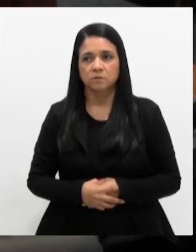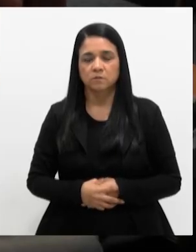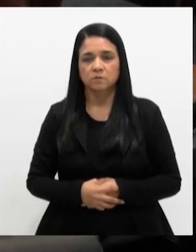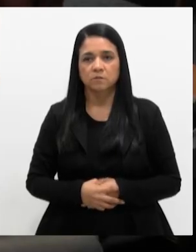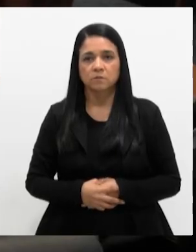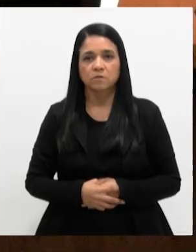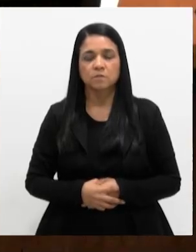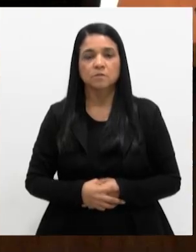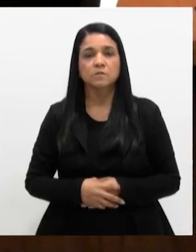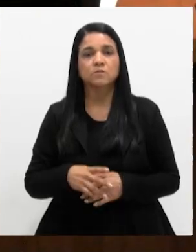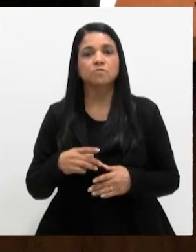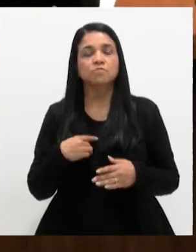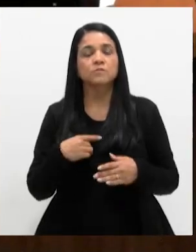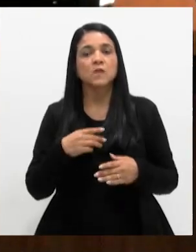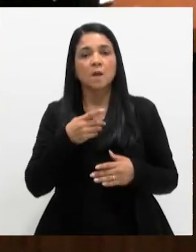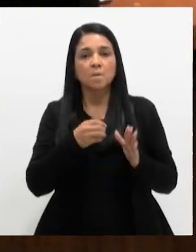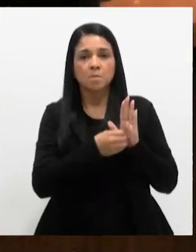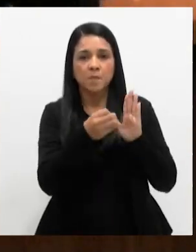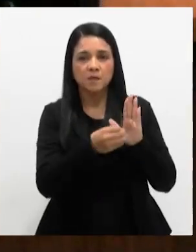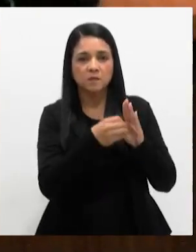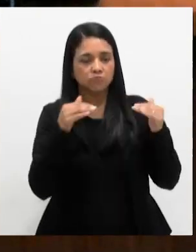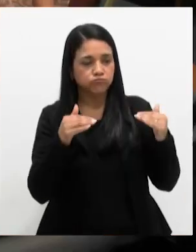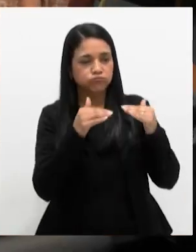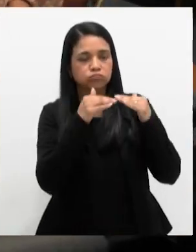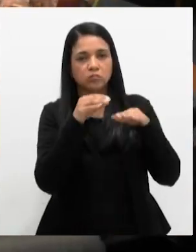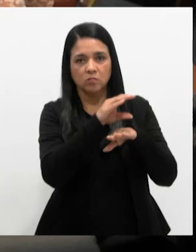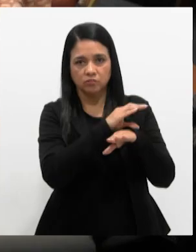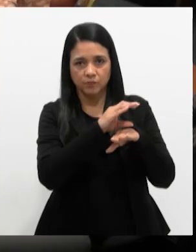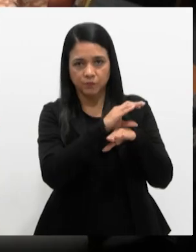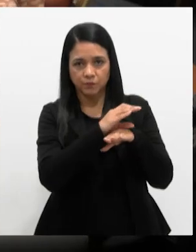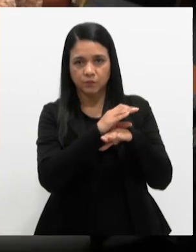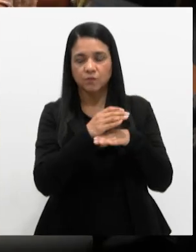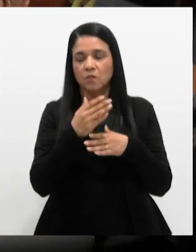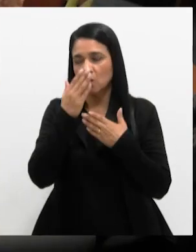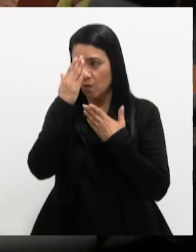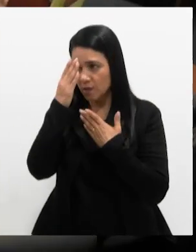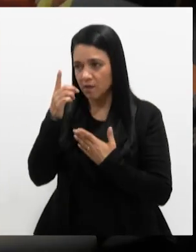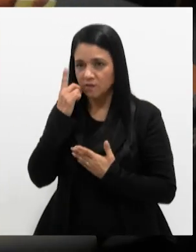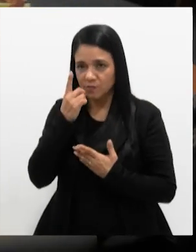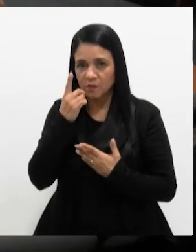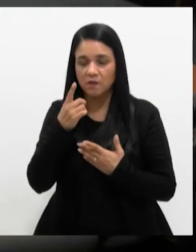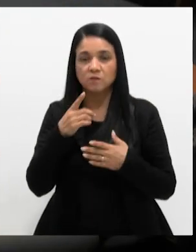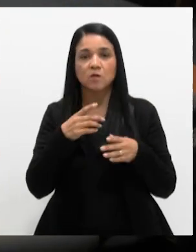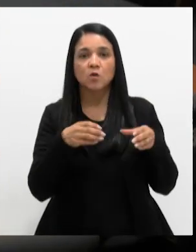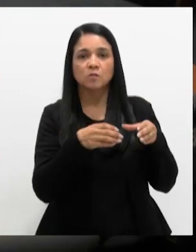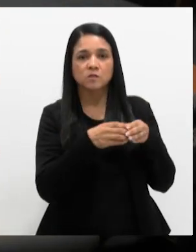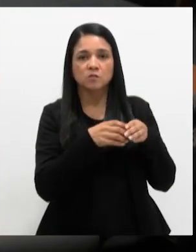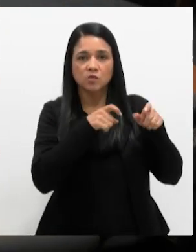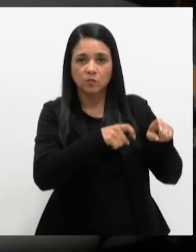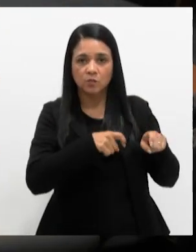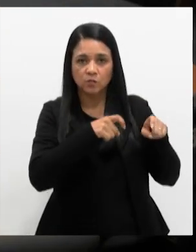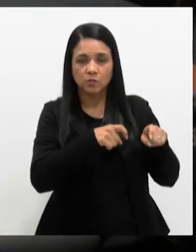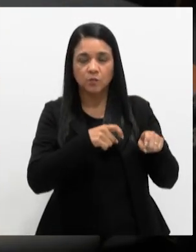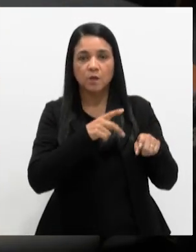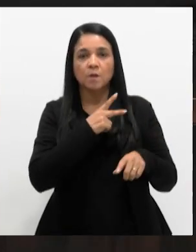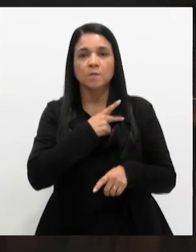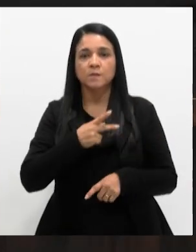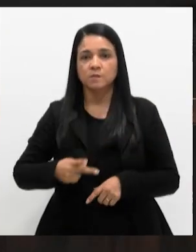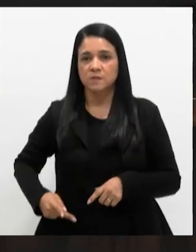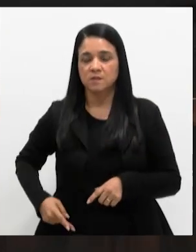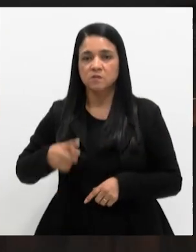Presidente, parecer pela constitucionalidade. Muito obrigado, querido amigo. Pela Comissão de Agricultura, nosso presidente,